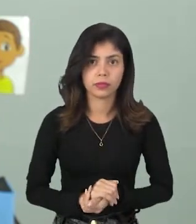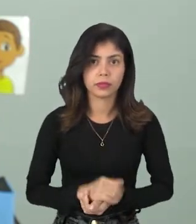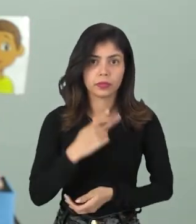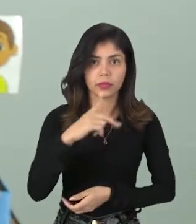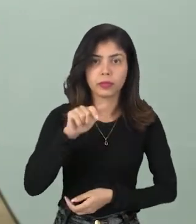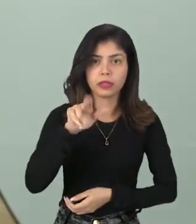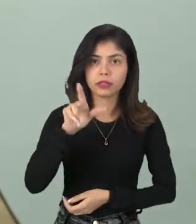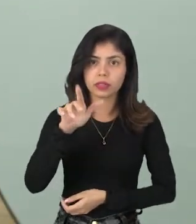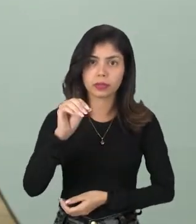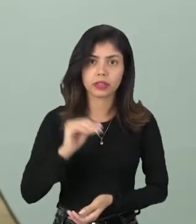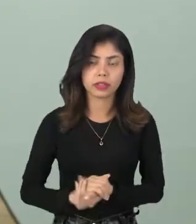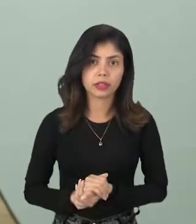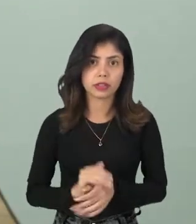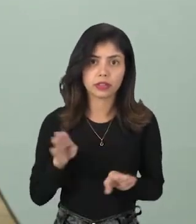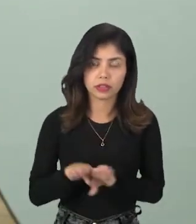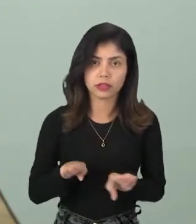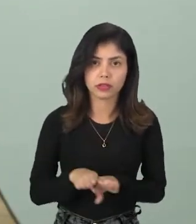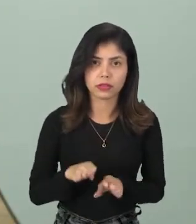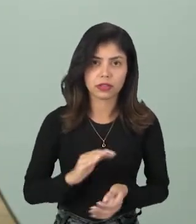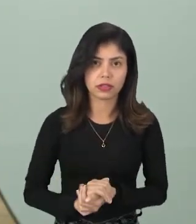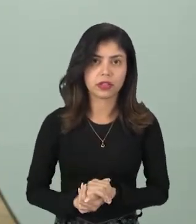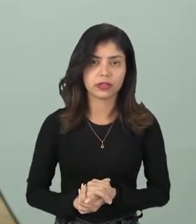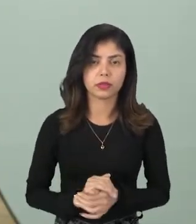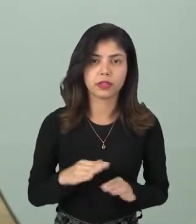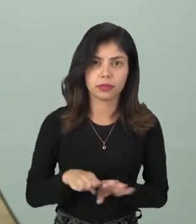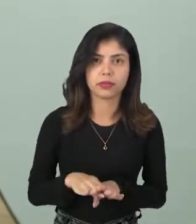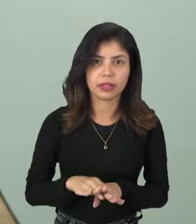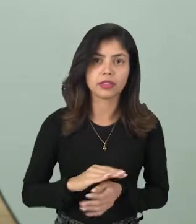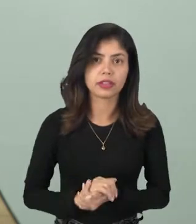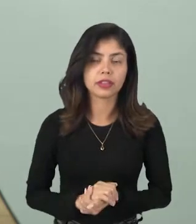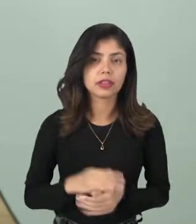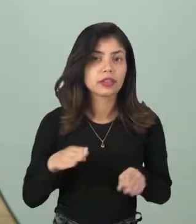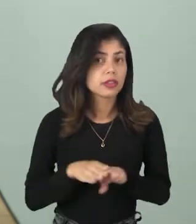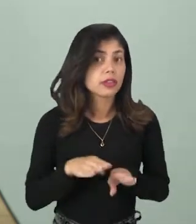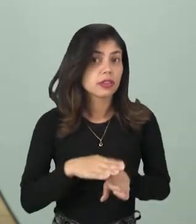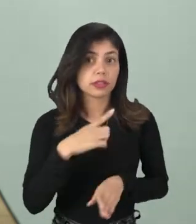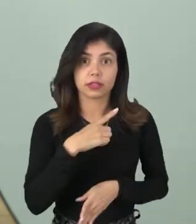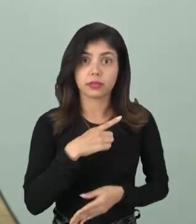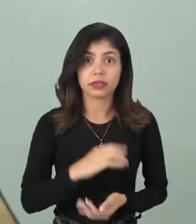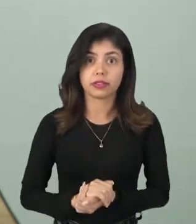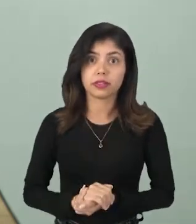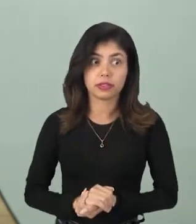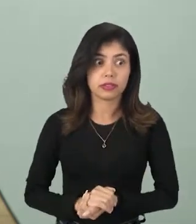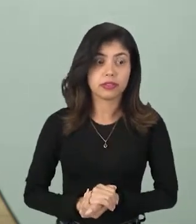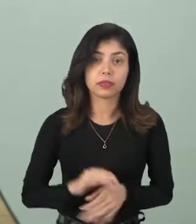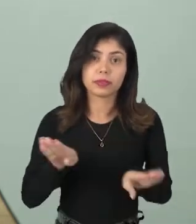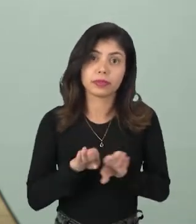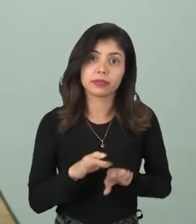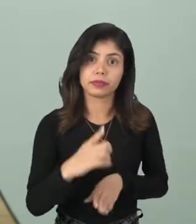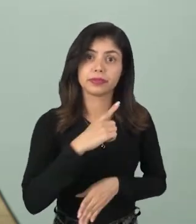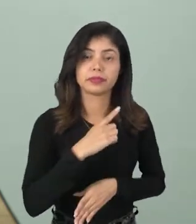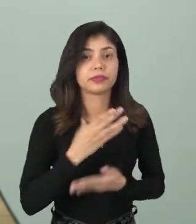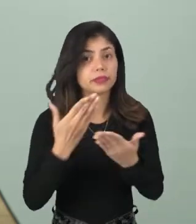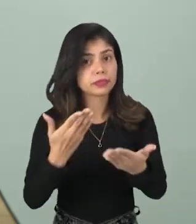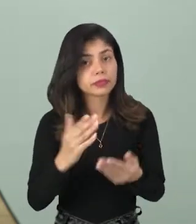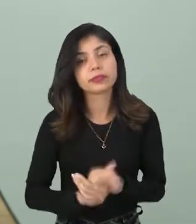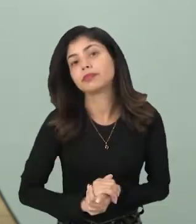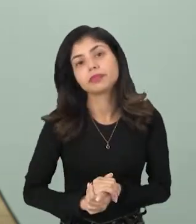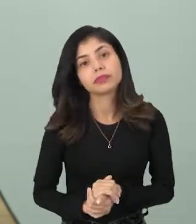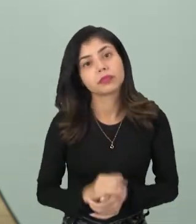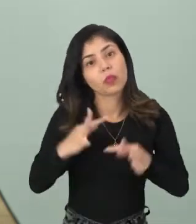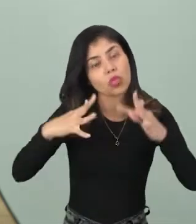o Paulo e Aqui nós temos o Vinícius isso mesmo vamos observar na nossa situação